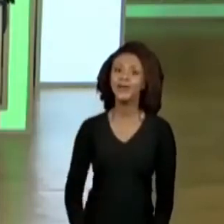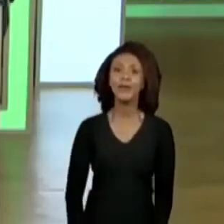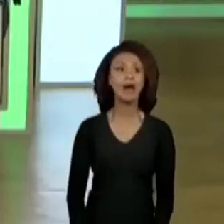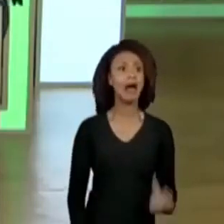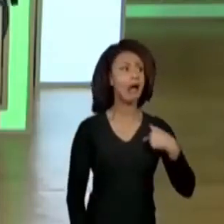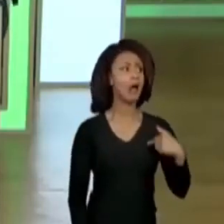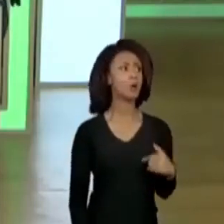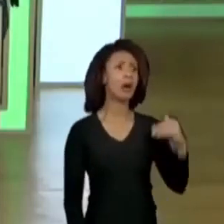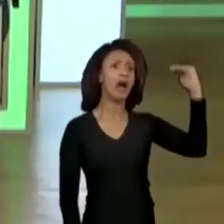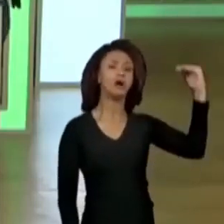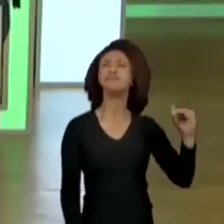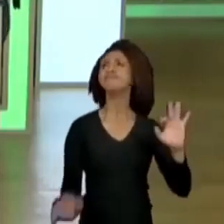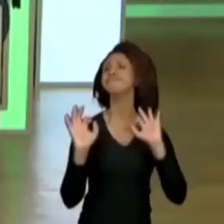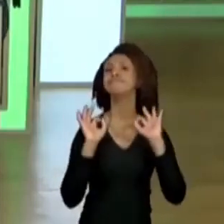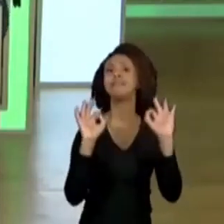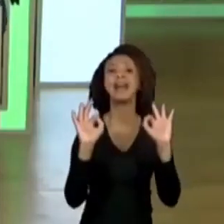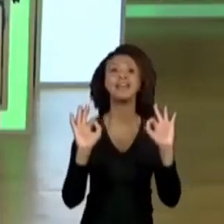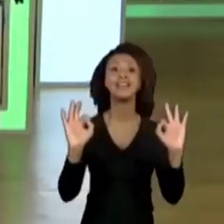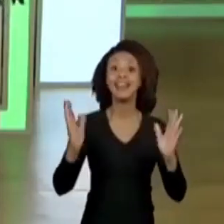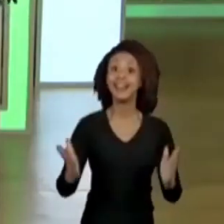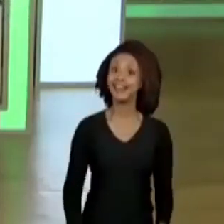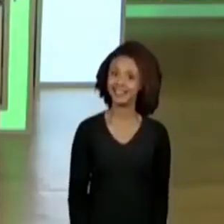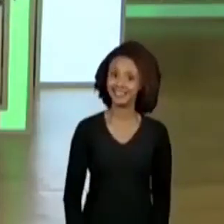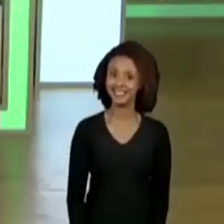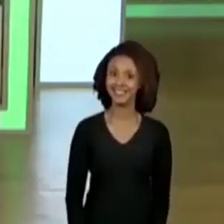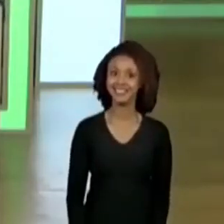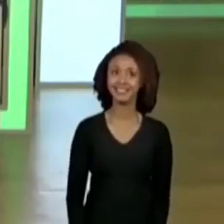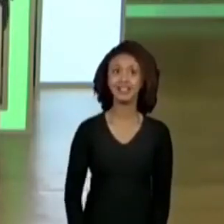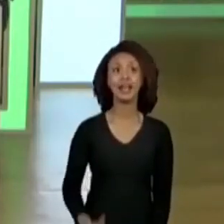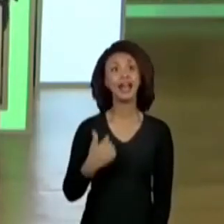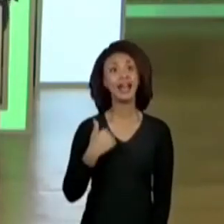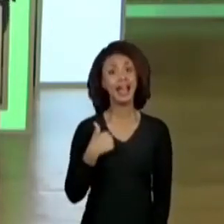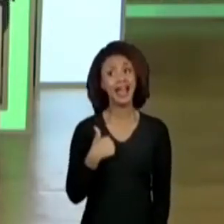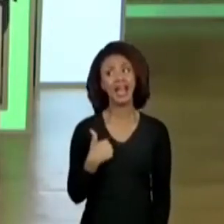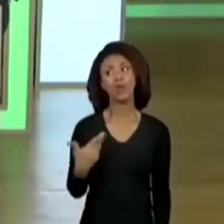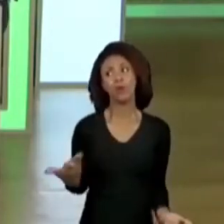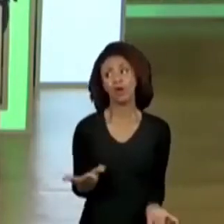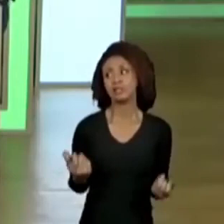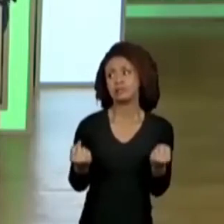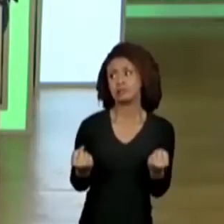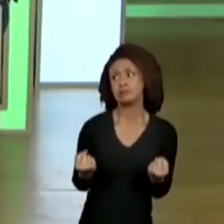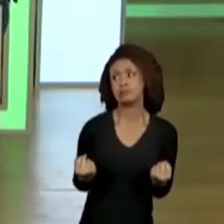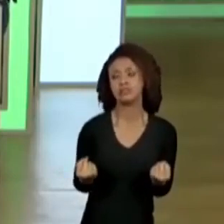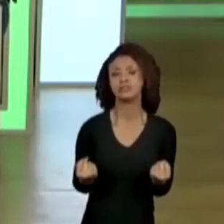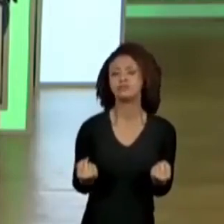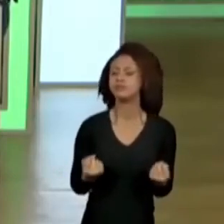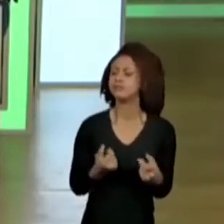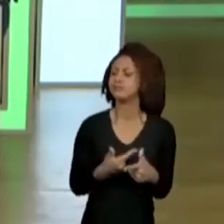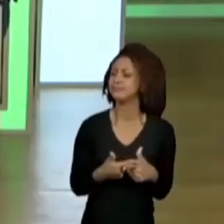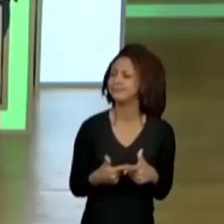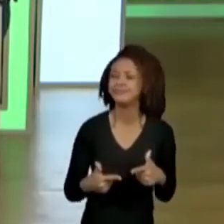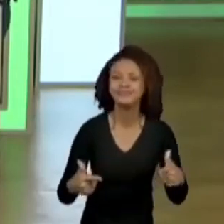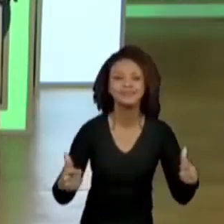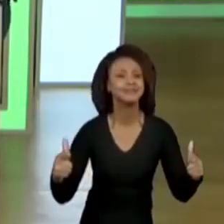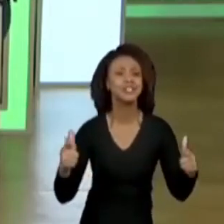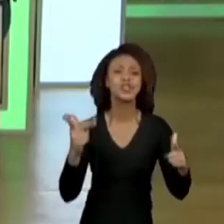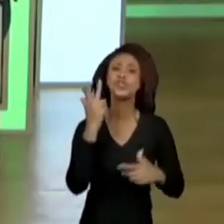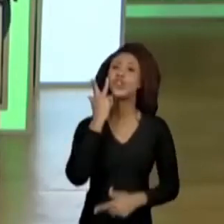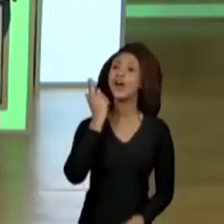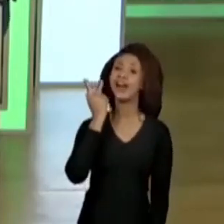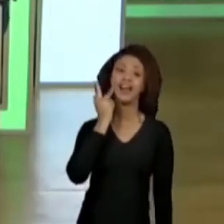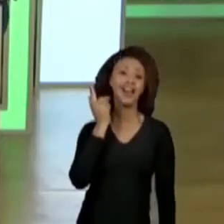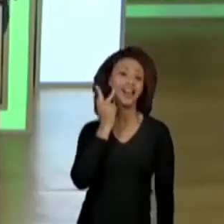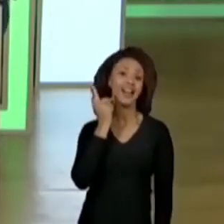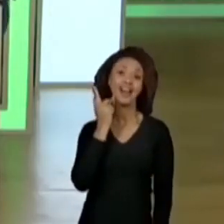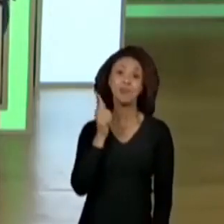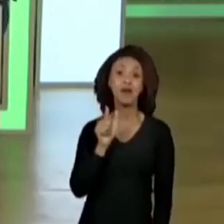Ah, eu sou mais... Perfeito, não é? Eu tô mais pesadinho. Não tem problema, isso faz parte, né?